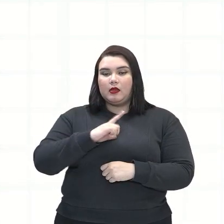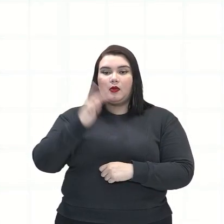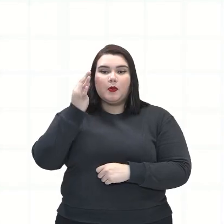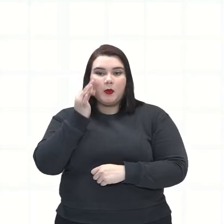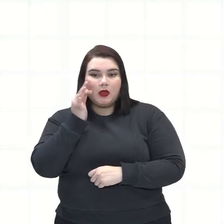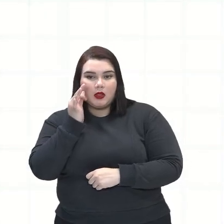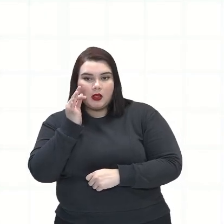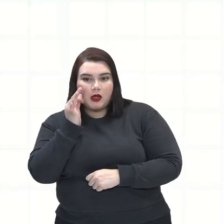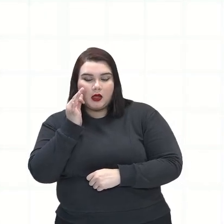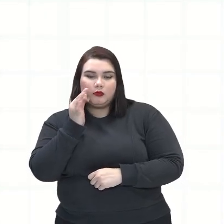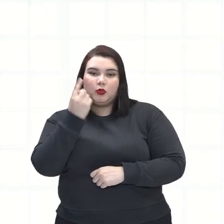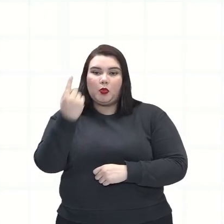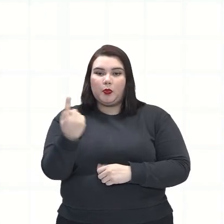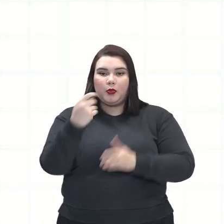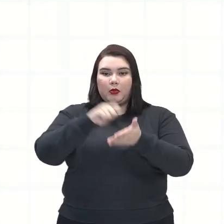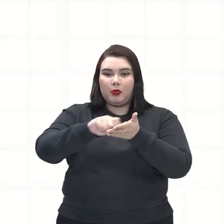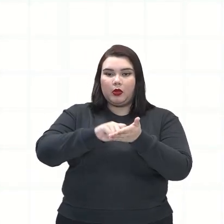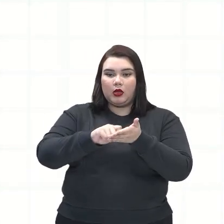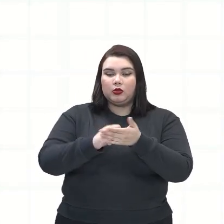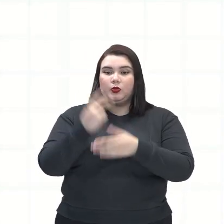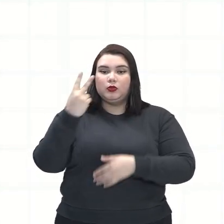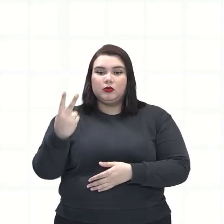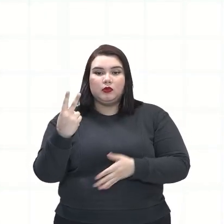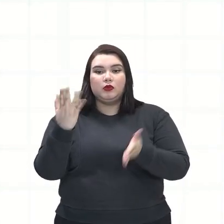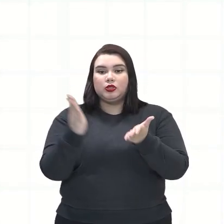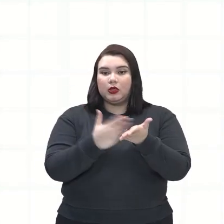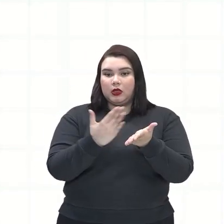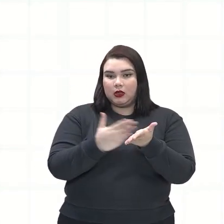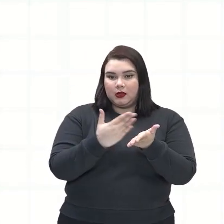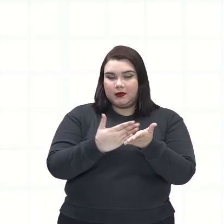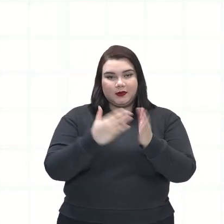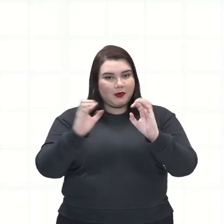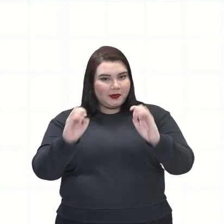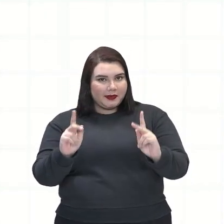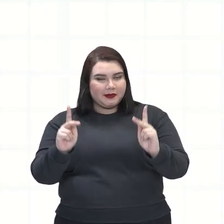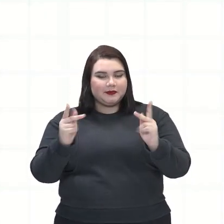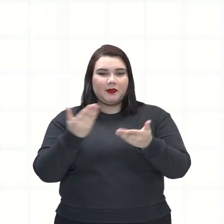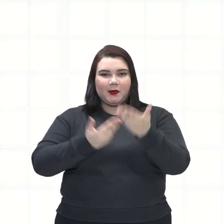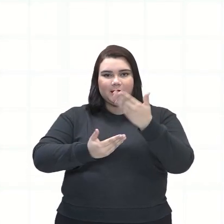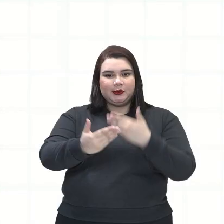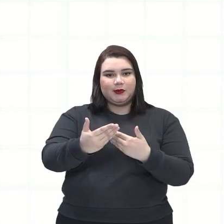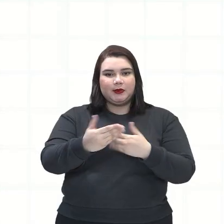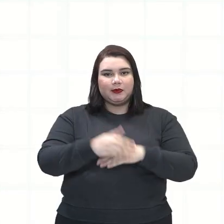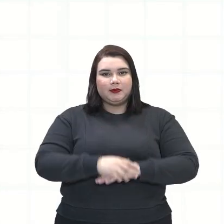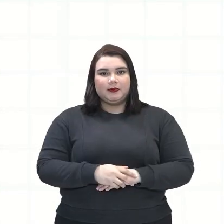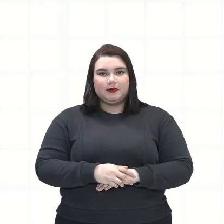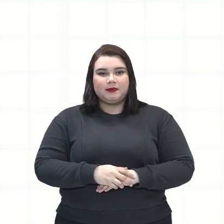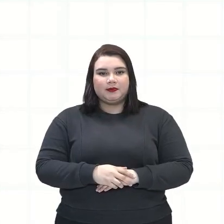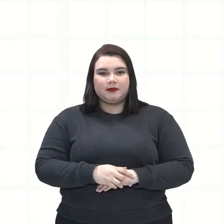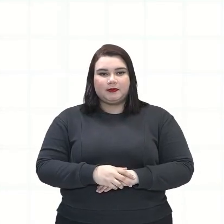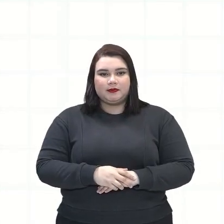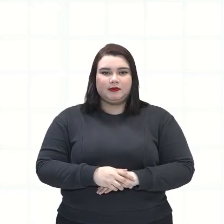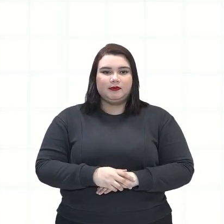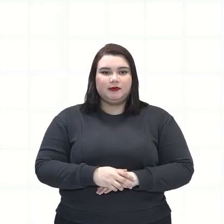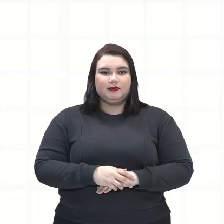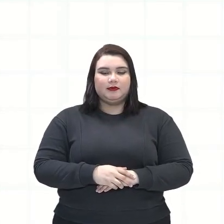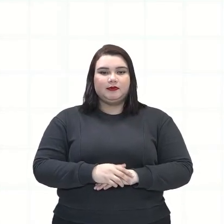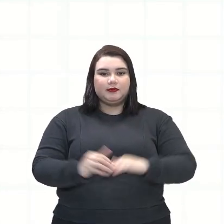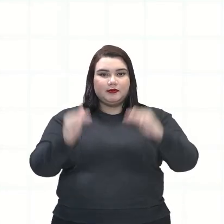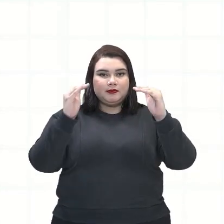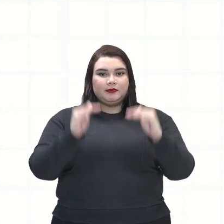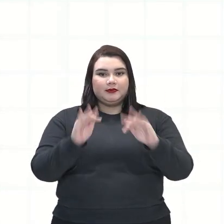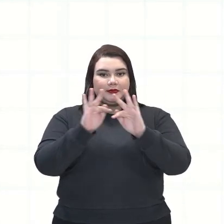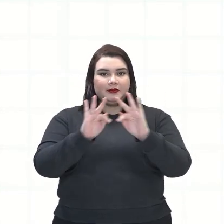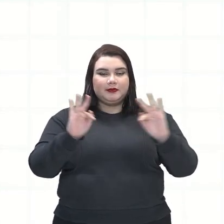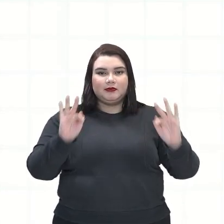borracha e 2 livros, ok? Let's go here. How many